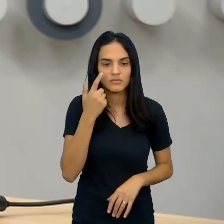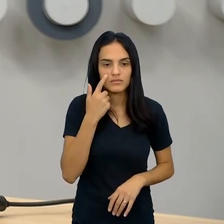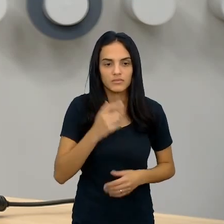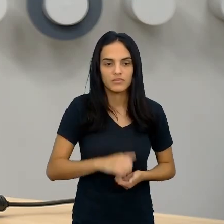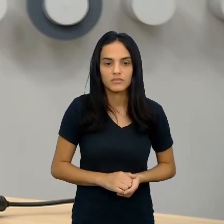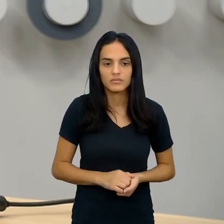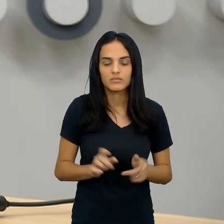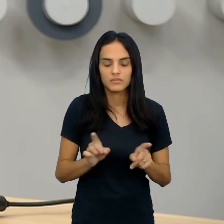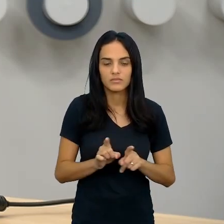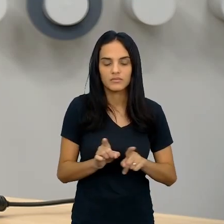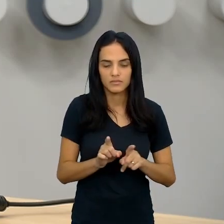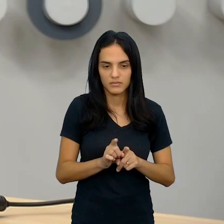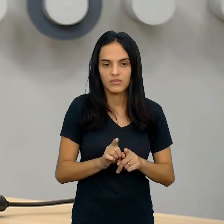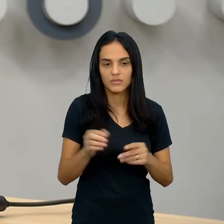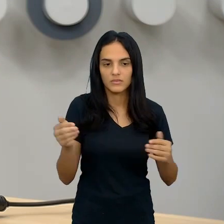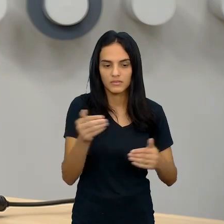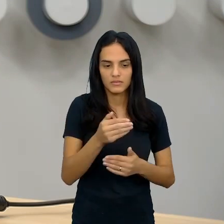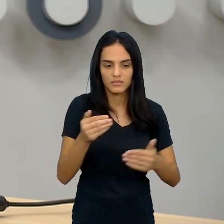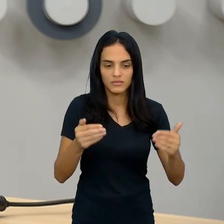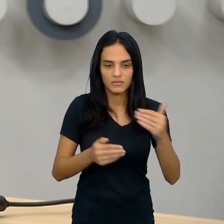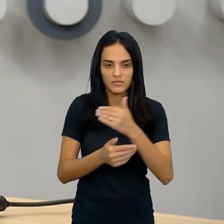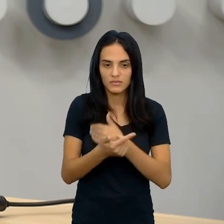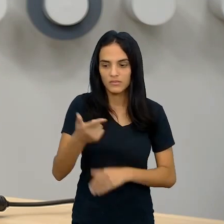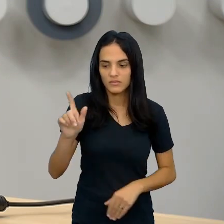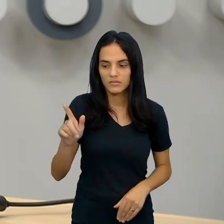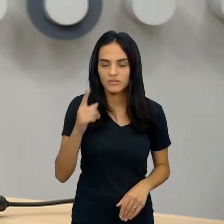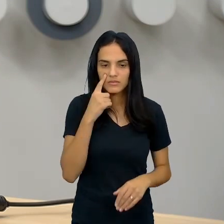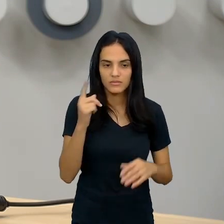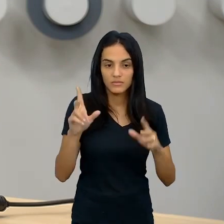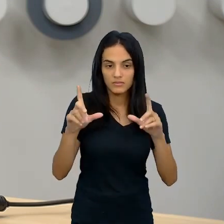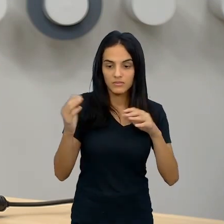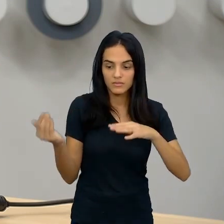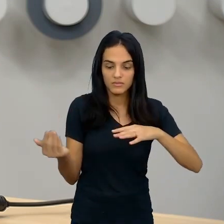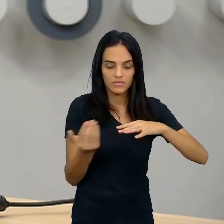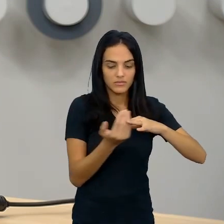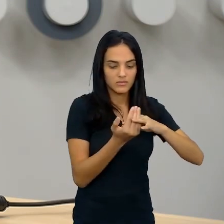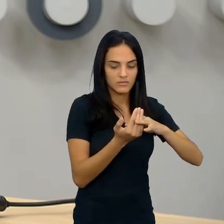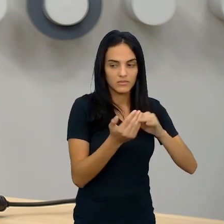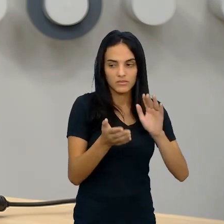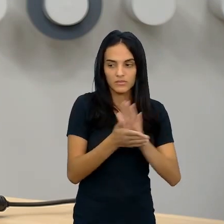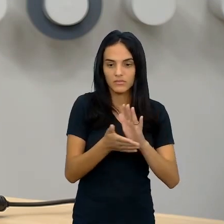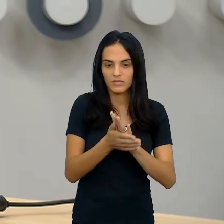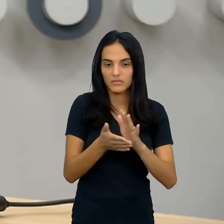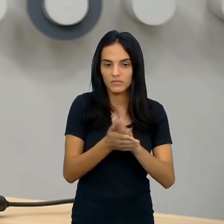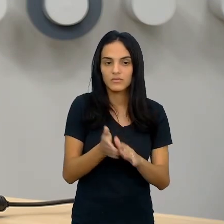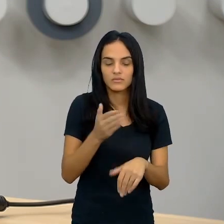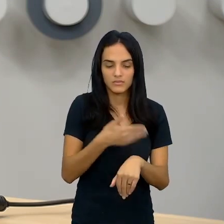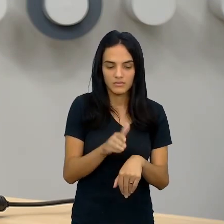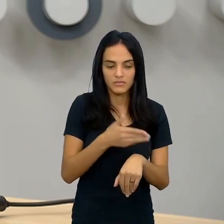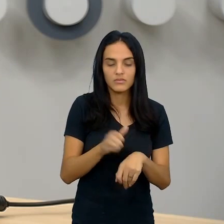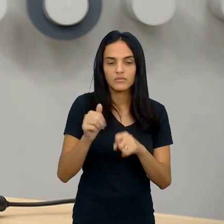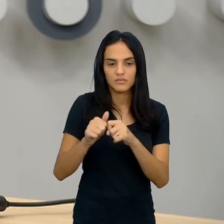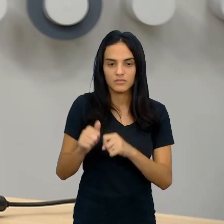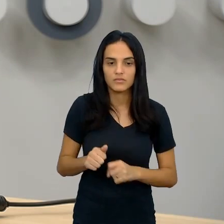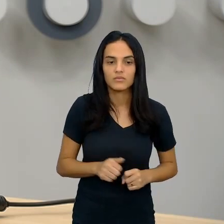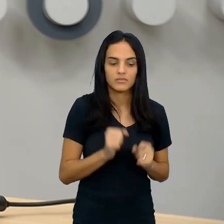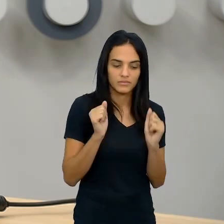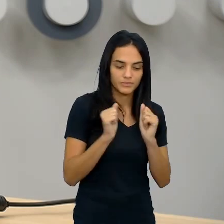integram, que são no próximo slide, e retomar o quadro integrador, propor uma prática para realizar com